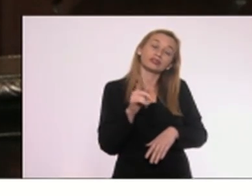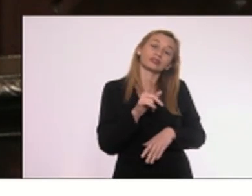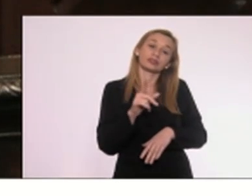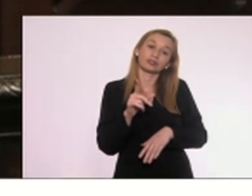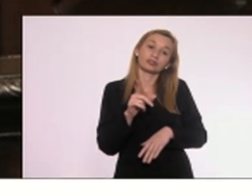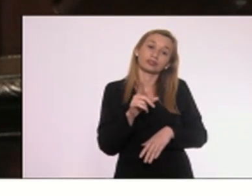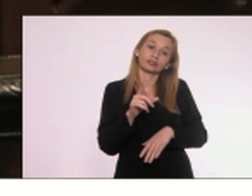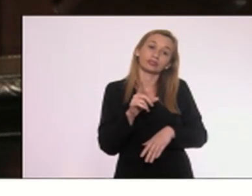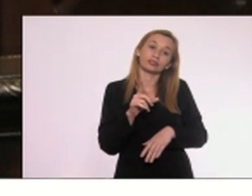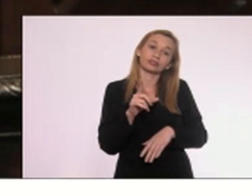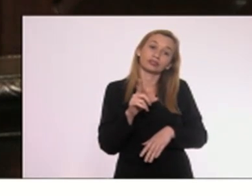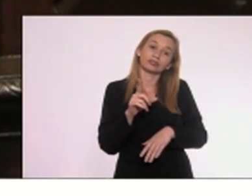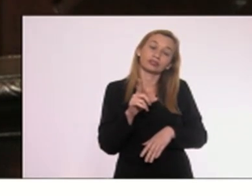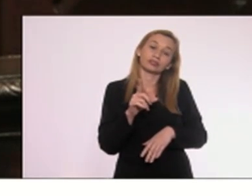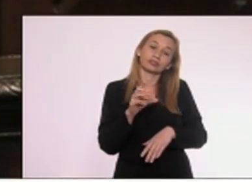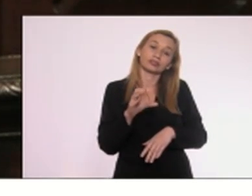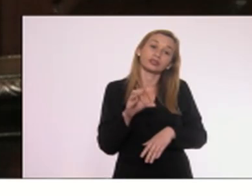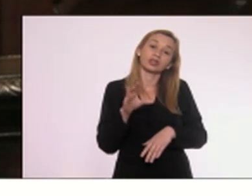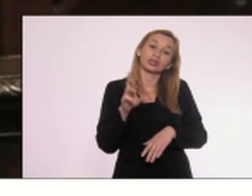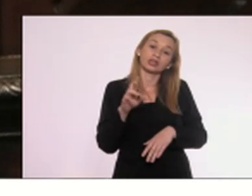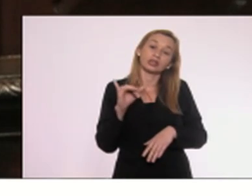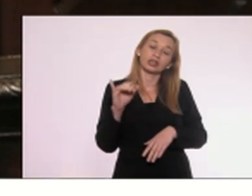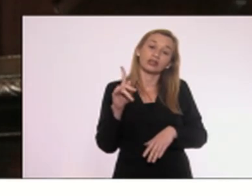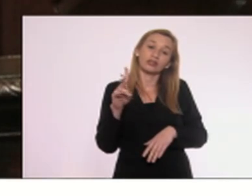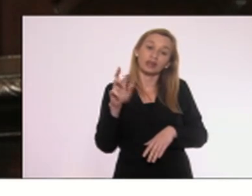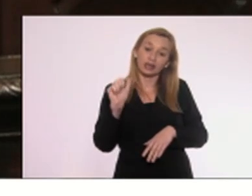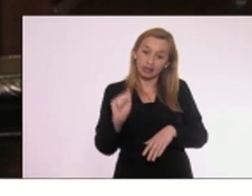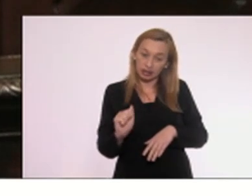Evidentemente que isso,